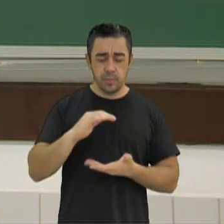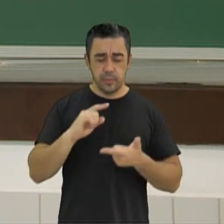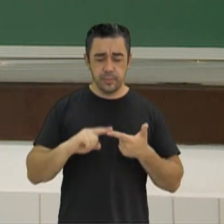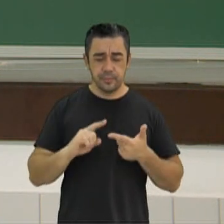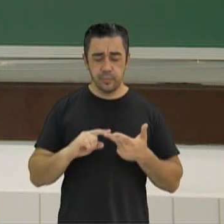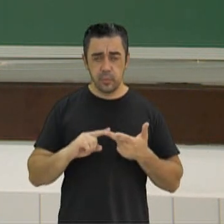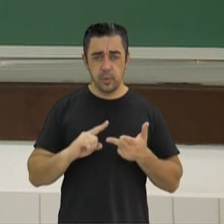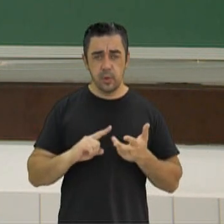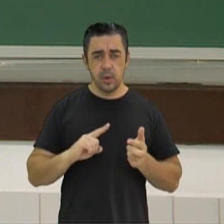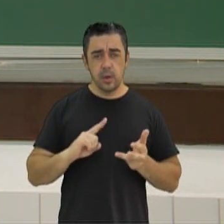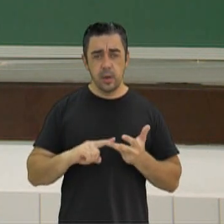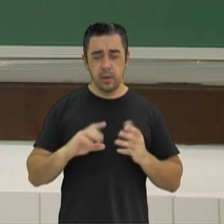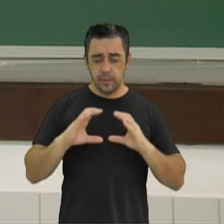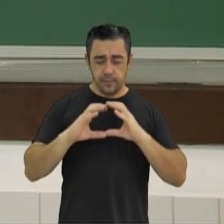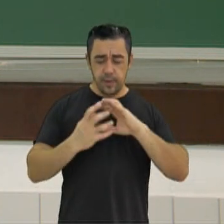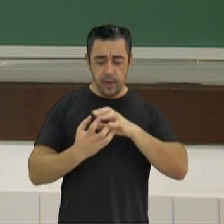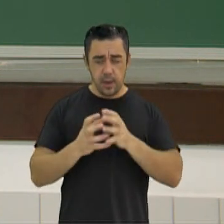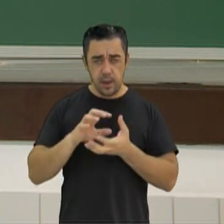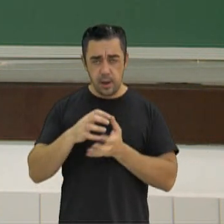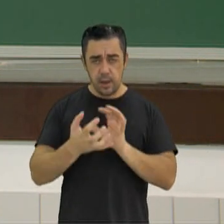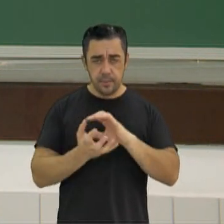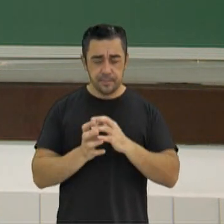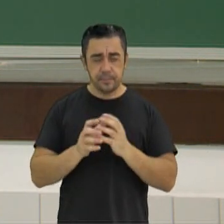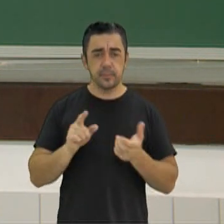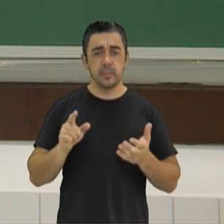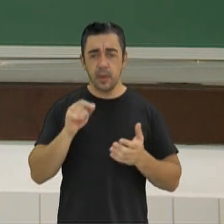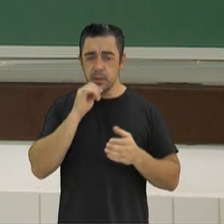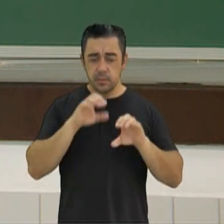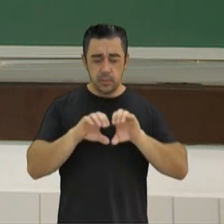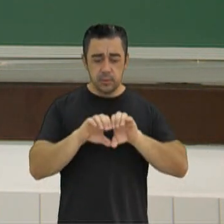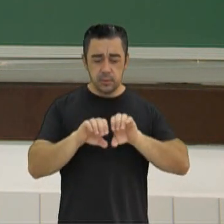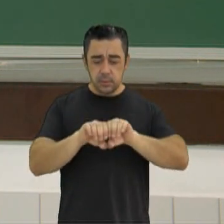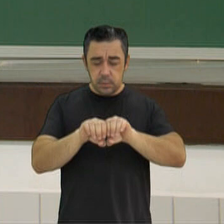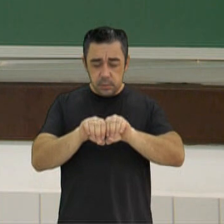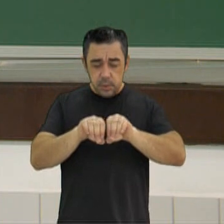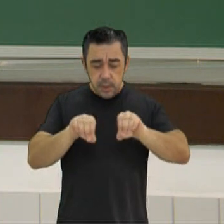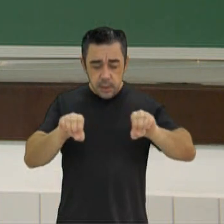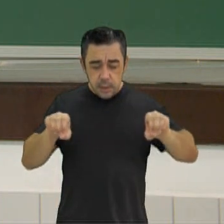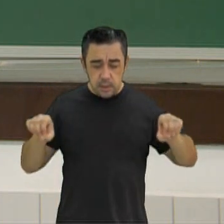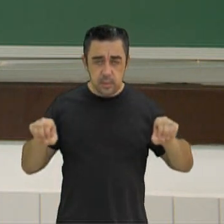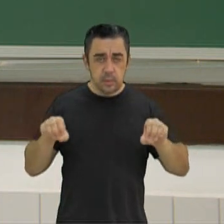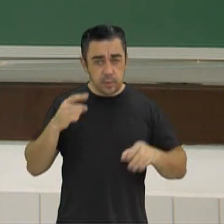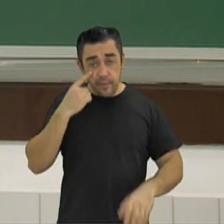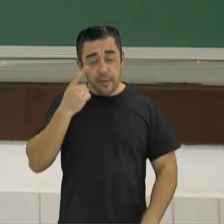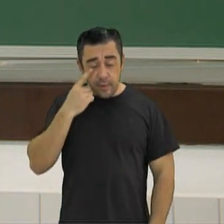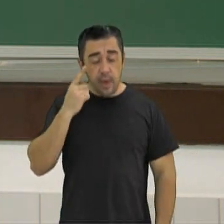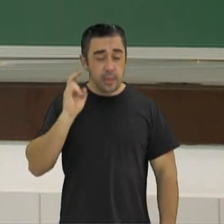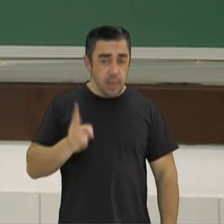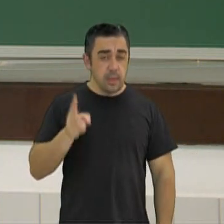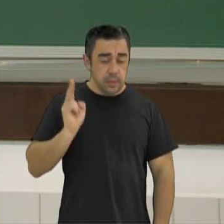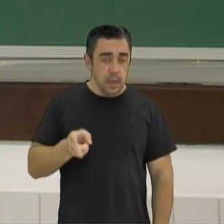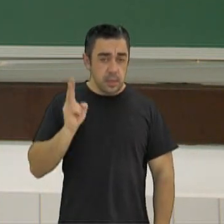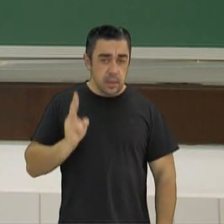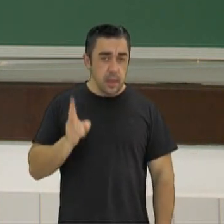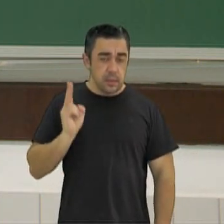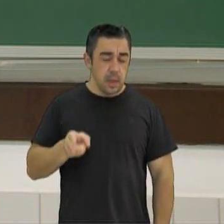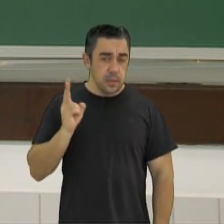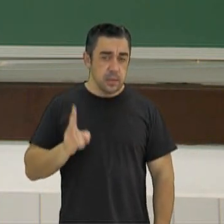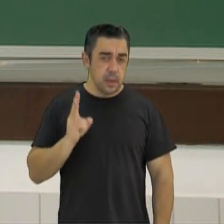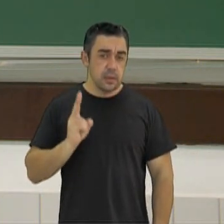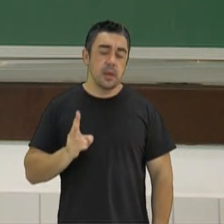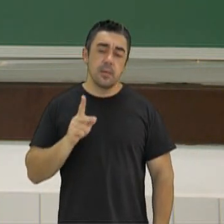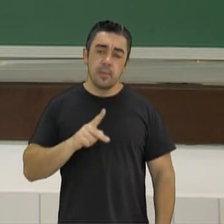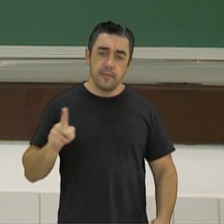é o cilindro. Você vai perceber que são figuras muito carimbadas, são trabalhadas muitas vezes